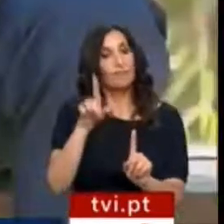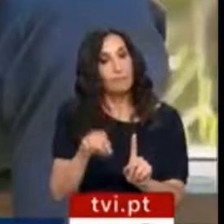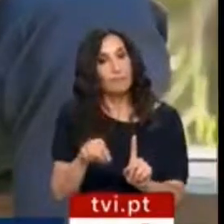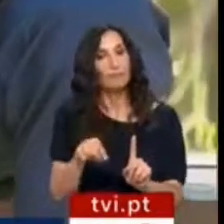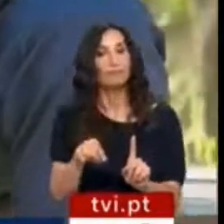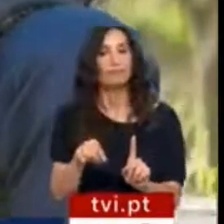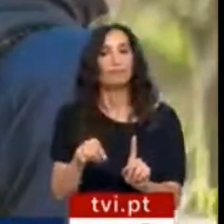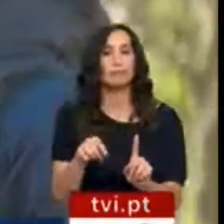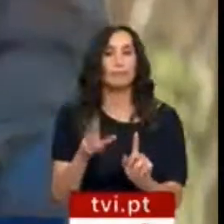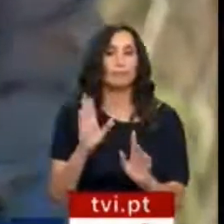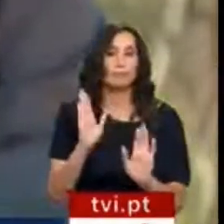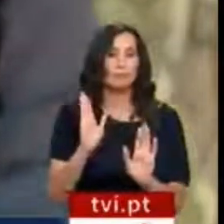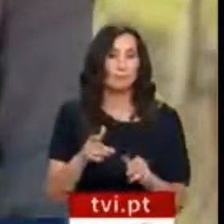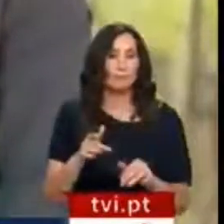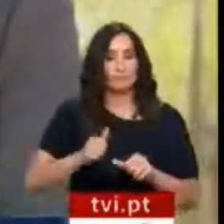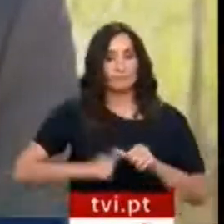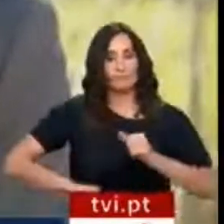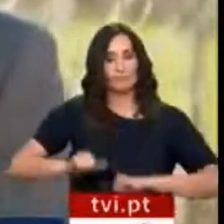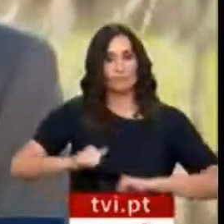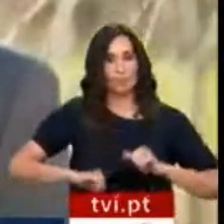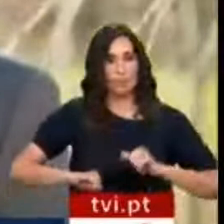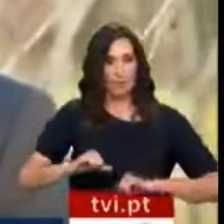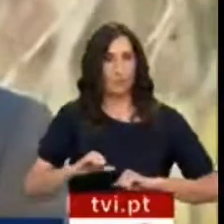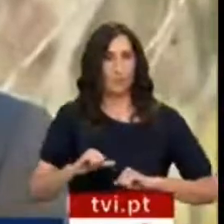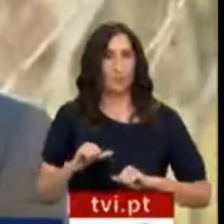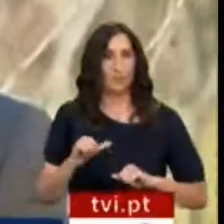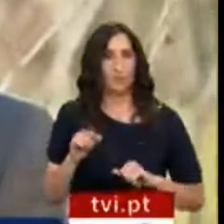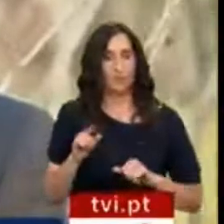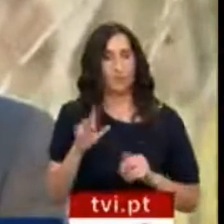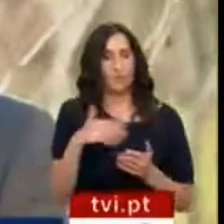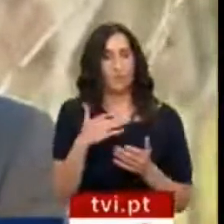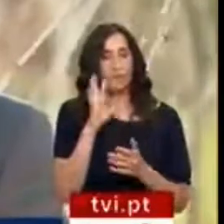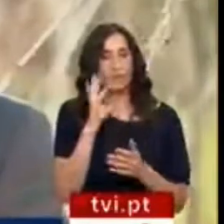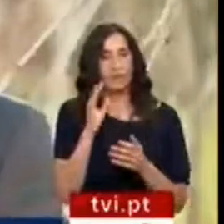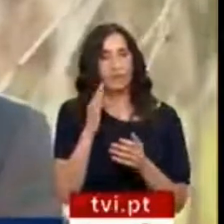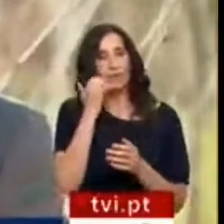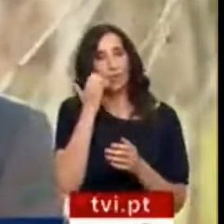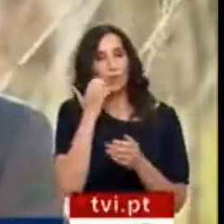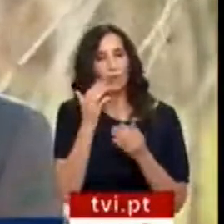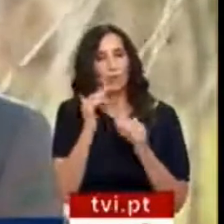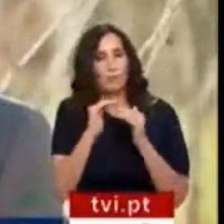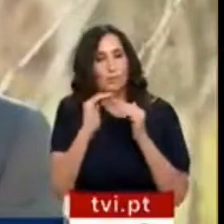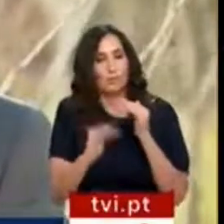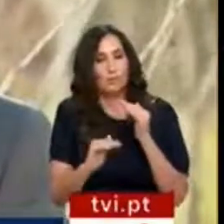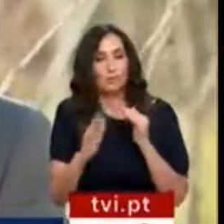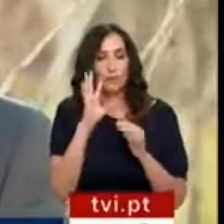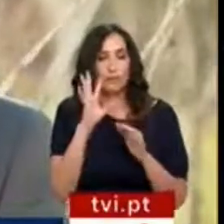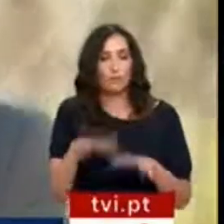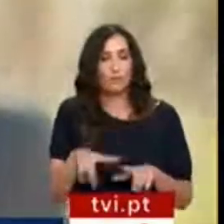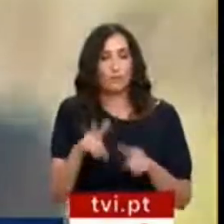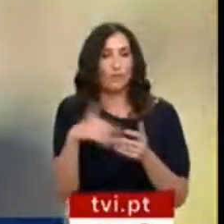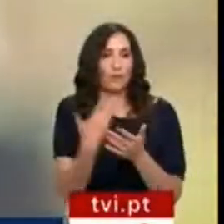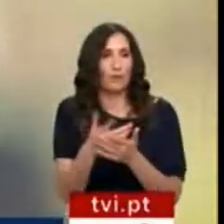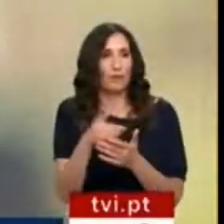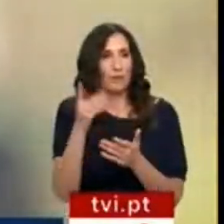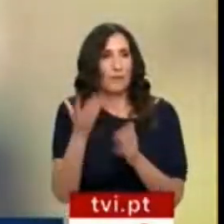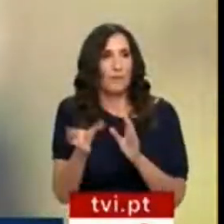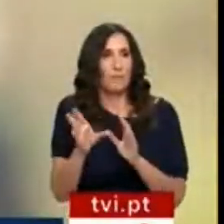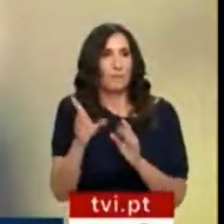Inês Gurjão teve de ser sujeita a intervenções cirúrgicas para aliviar os sintomas e recuperar qualidade de